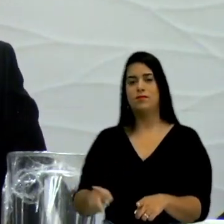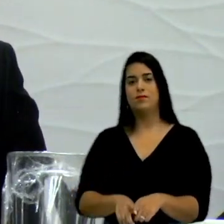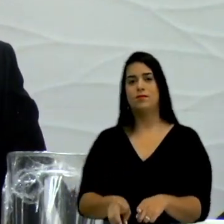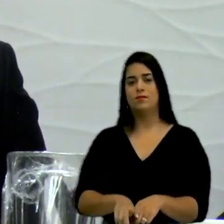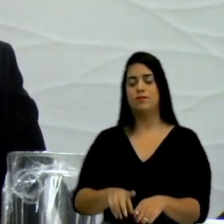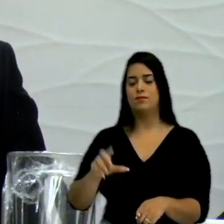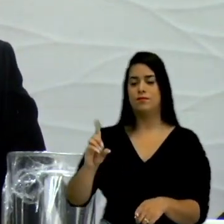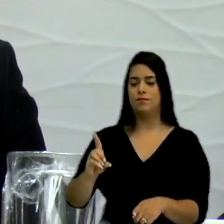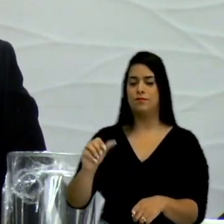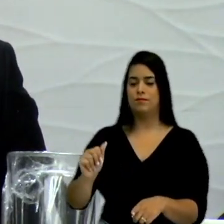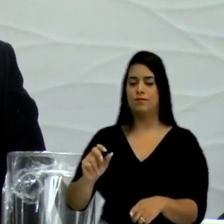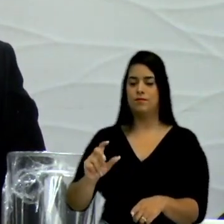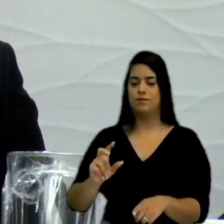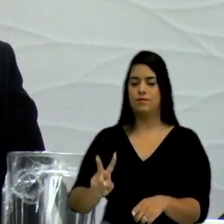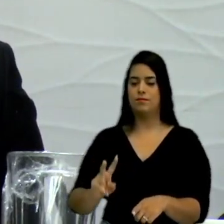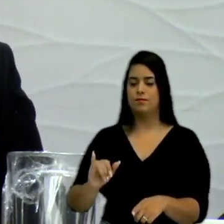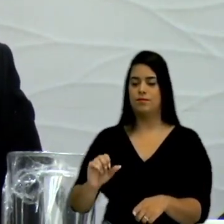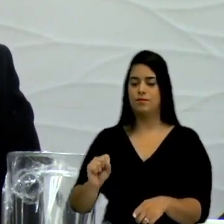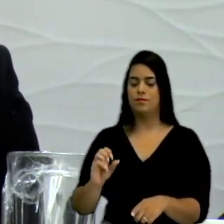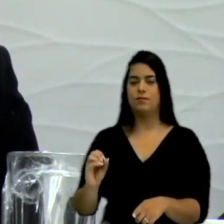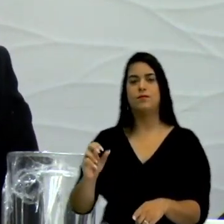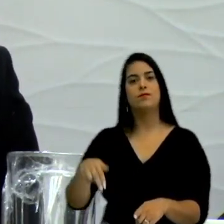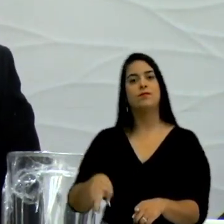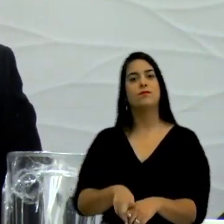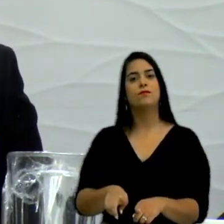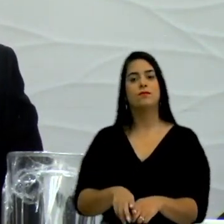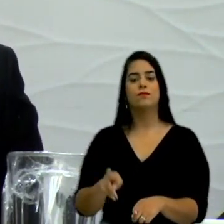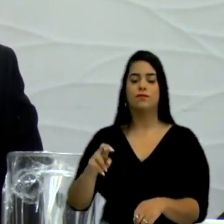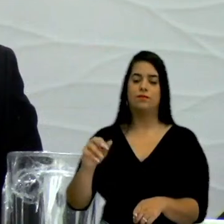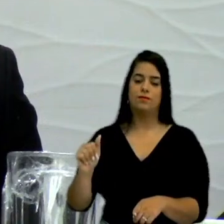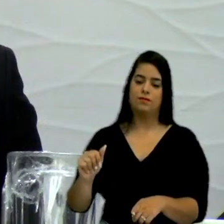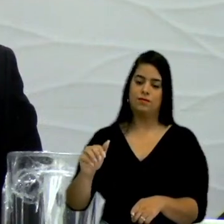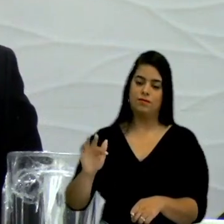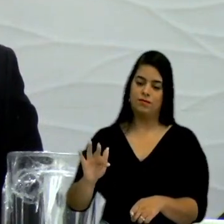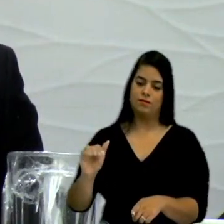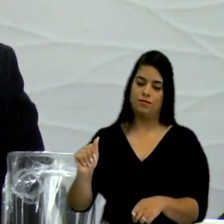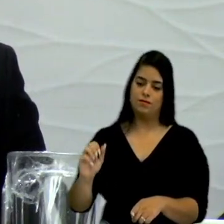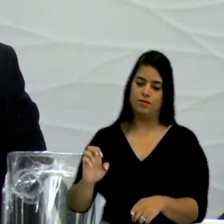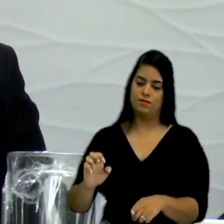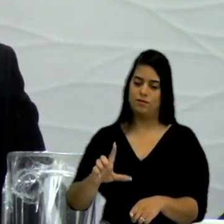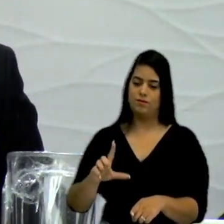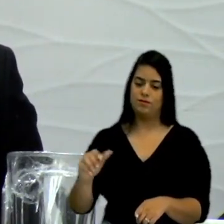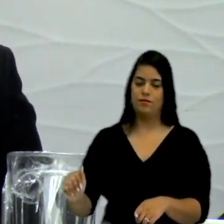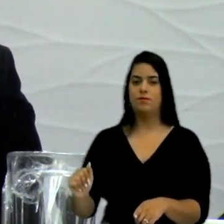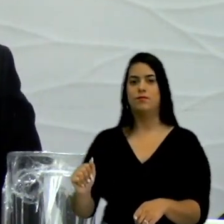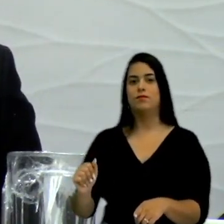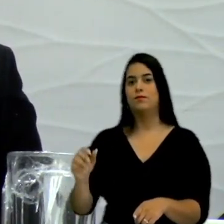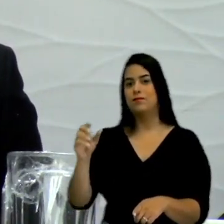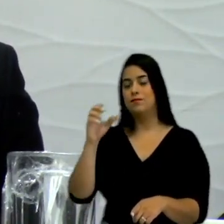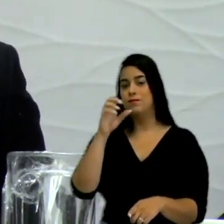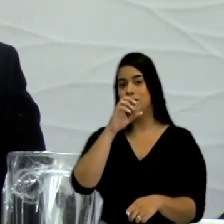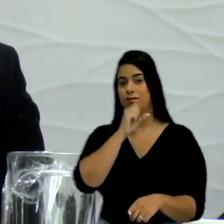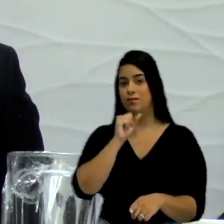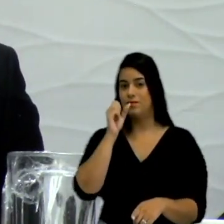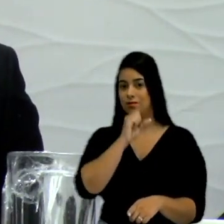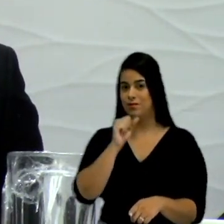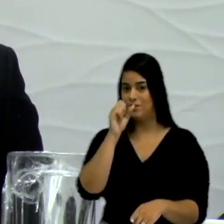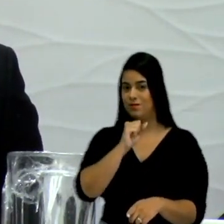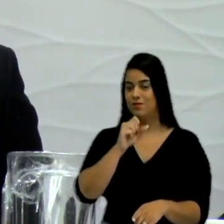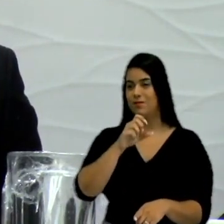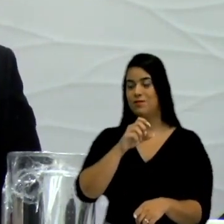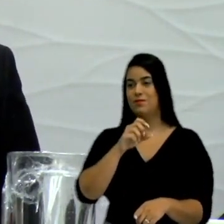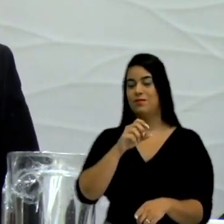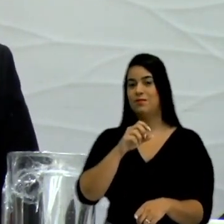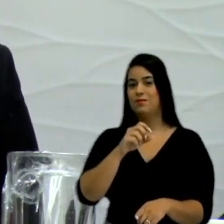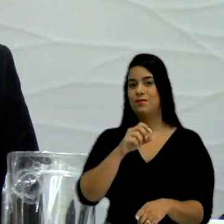Davison Leite, a Rafaela Valença, nossa querida Rafona, na próxima sexta-feira, dia 30, celebra mais um